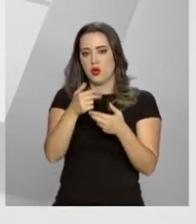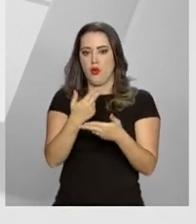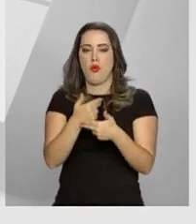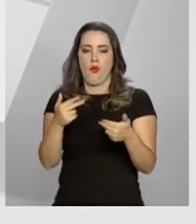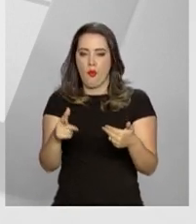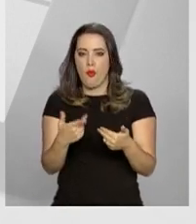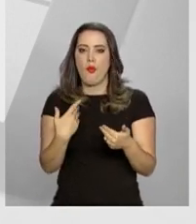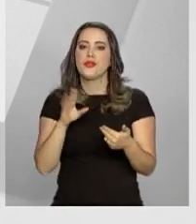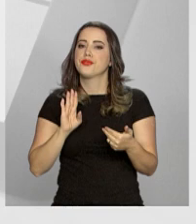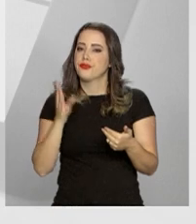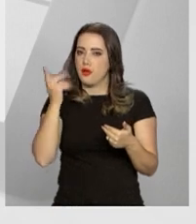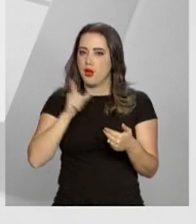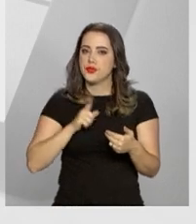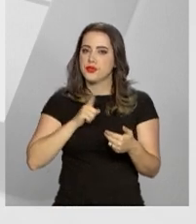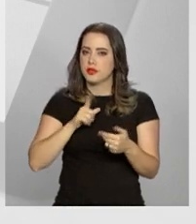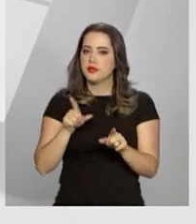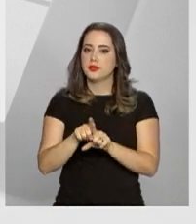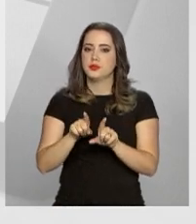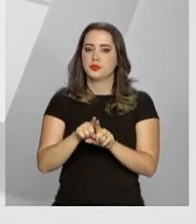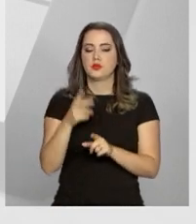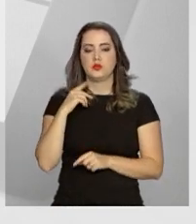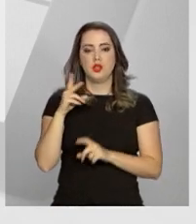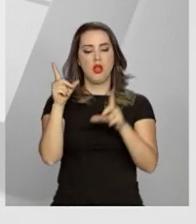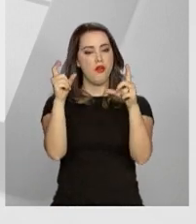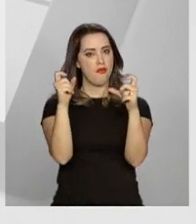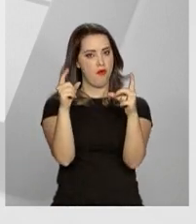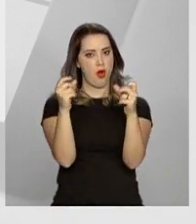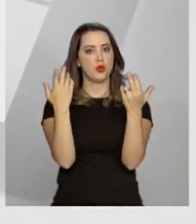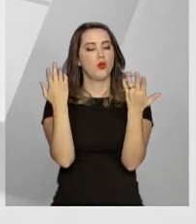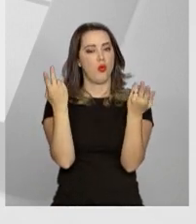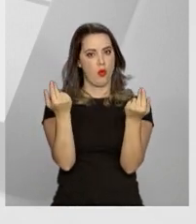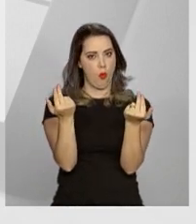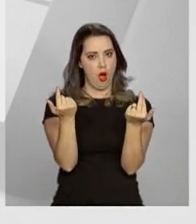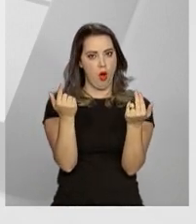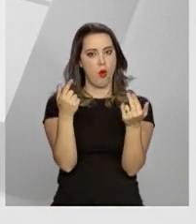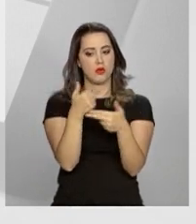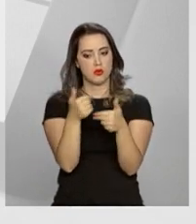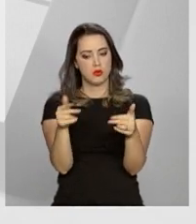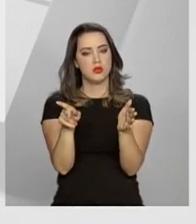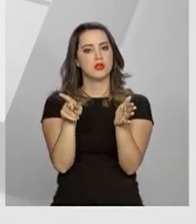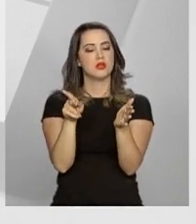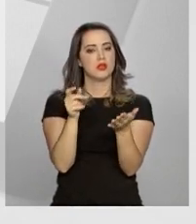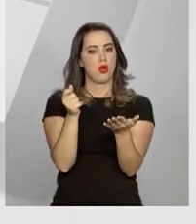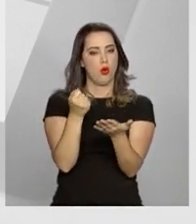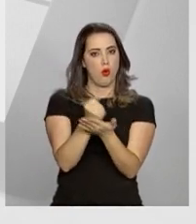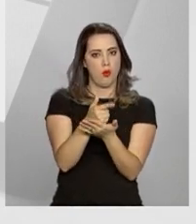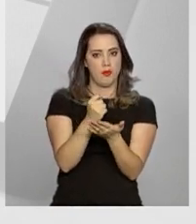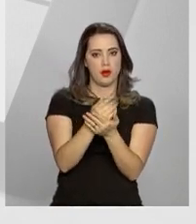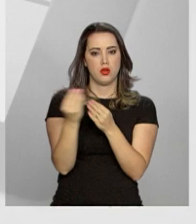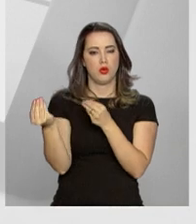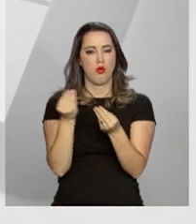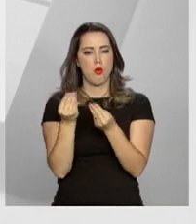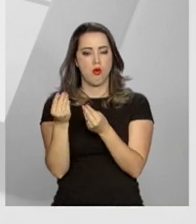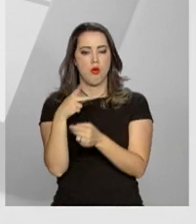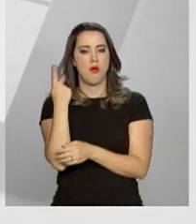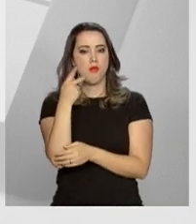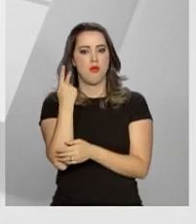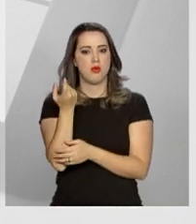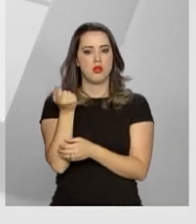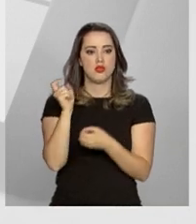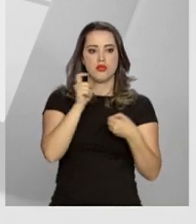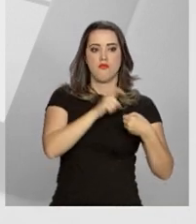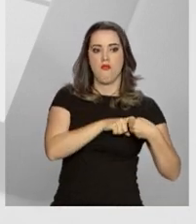piratas também é bom checar se as fotos do anúncio são realmente do objeto que está sendo vendido e como funcionam as políticas de